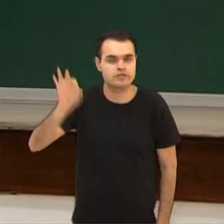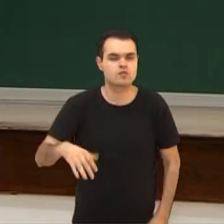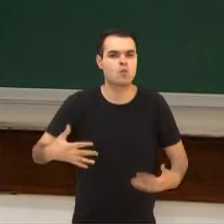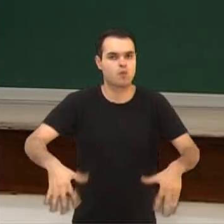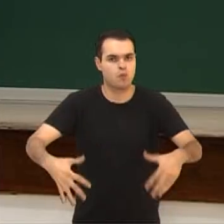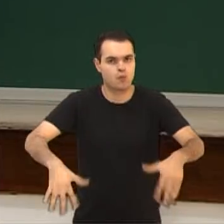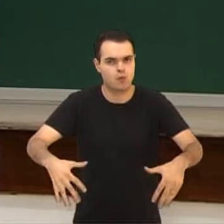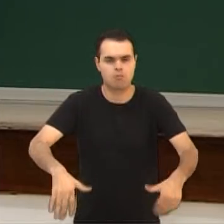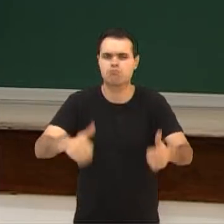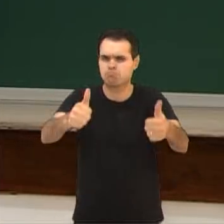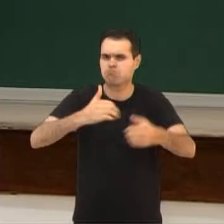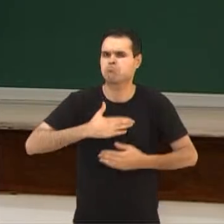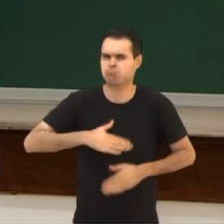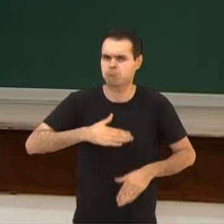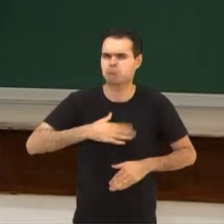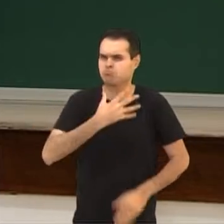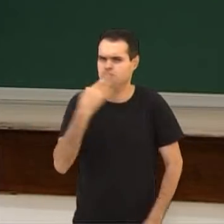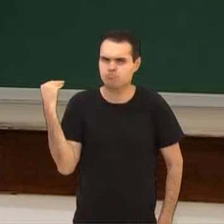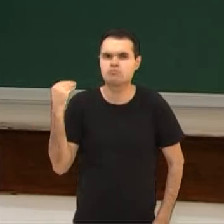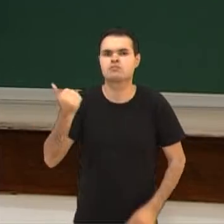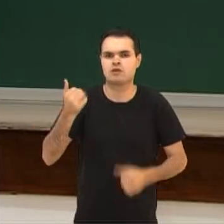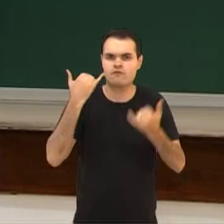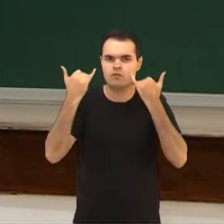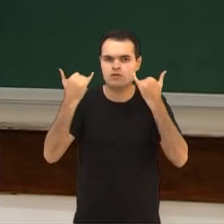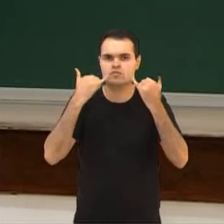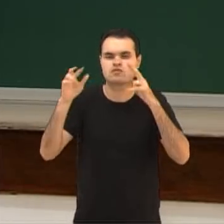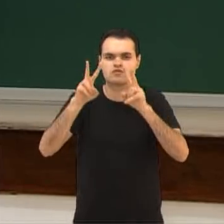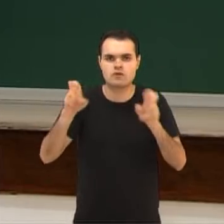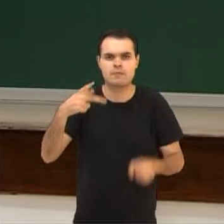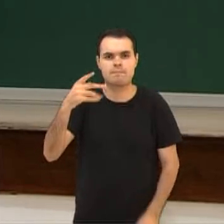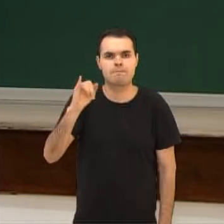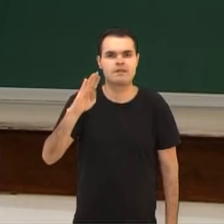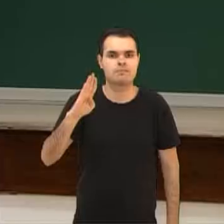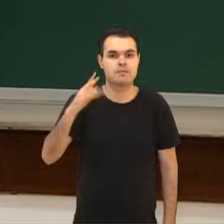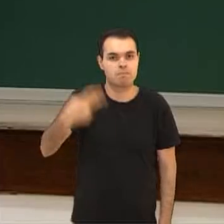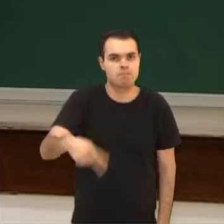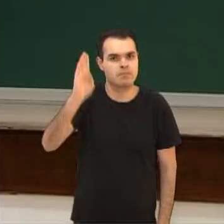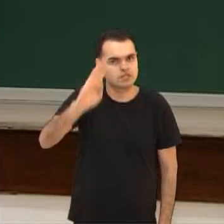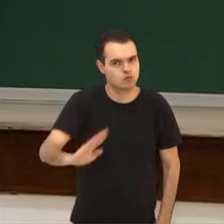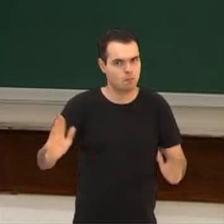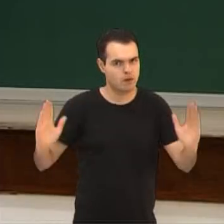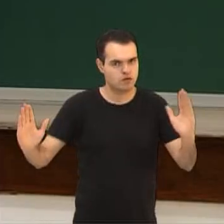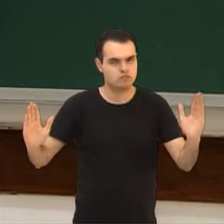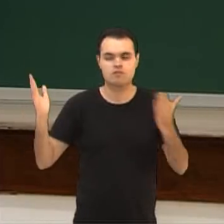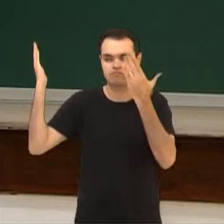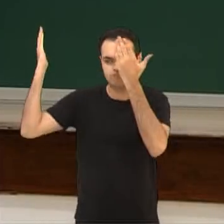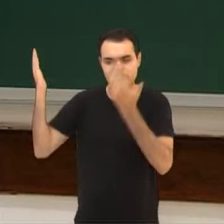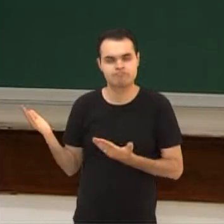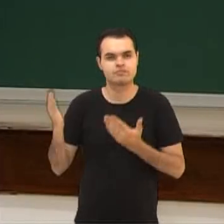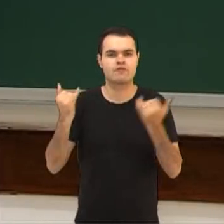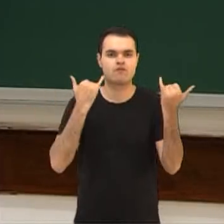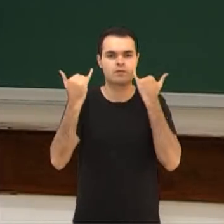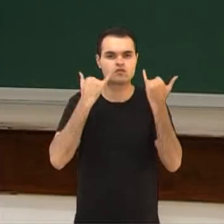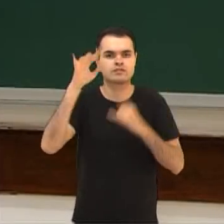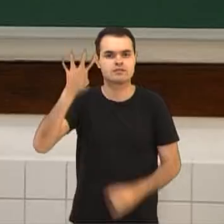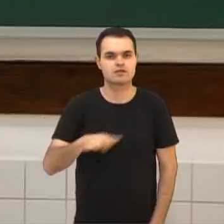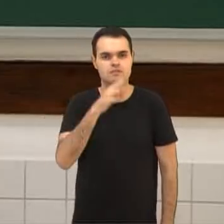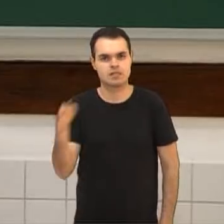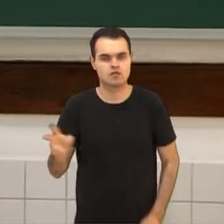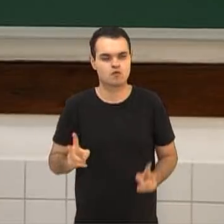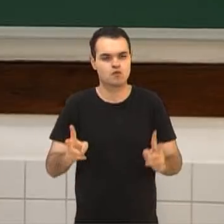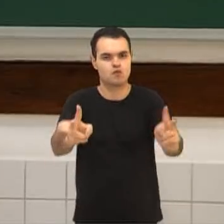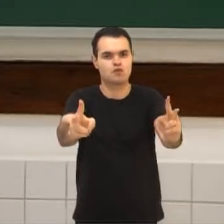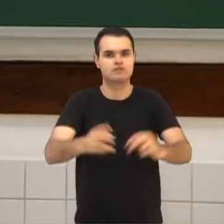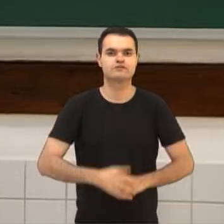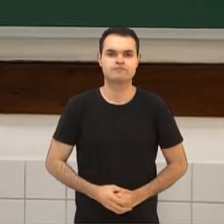7,5%. Tranquilo, informações sobre o crescimento do PIB brasileiro no período. Essas são as informações da tabela.